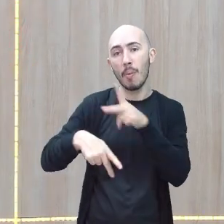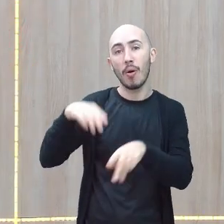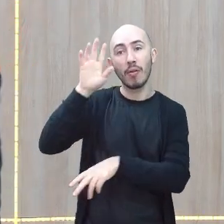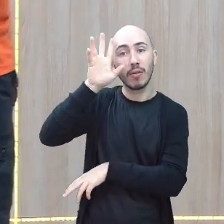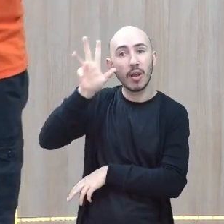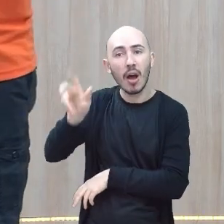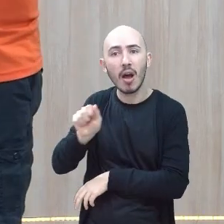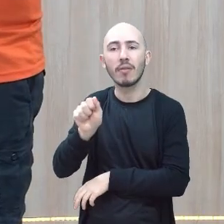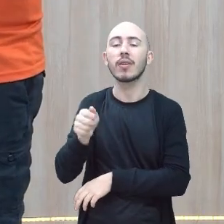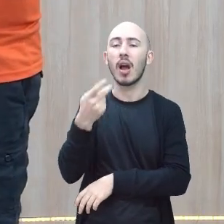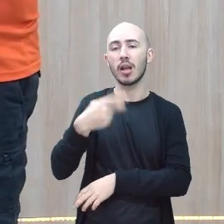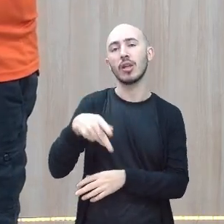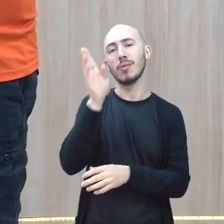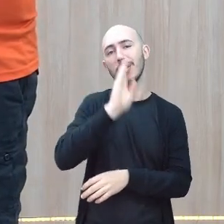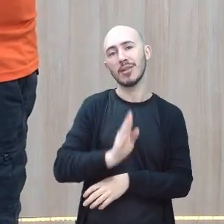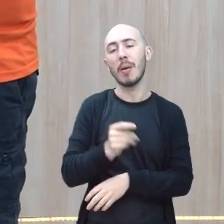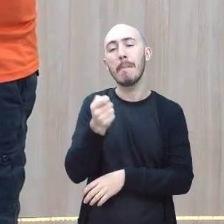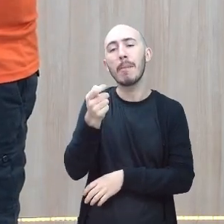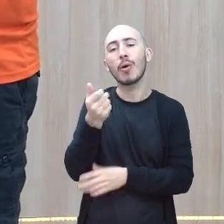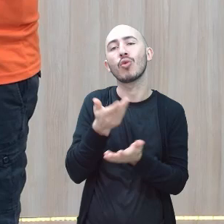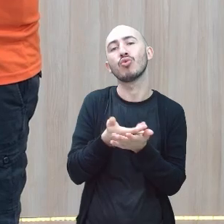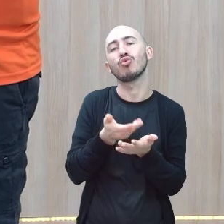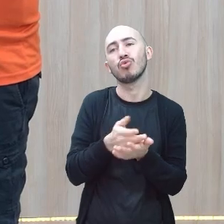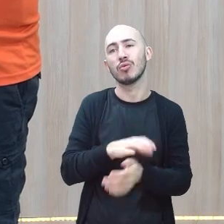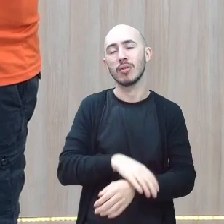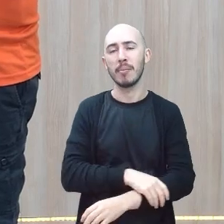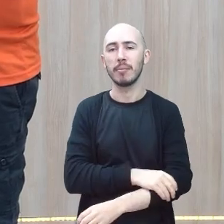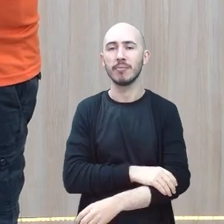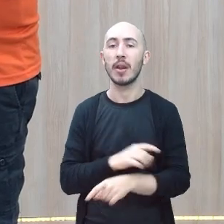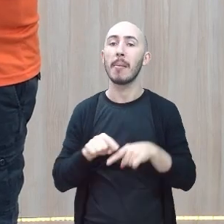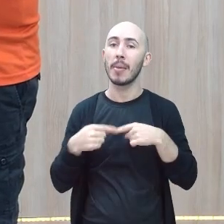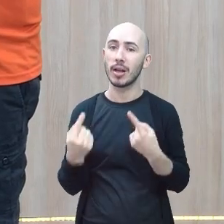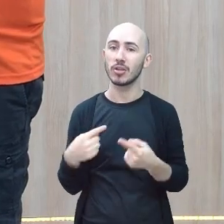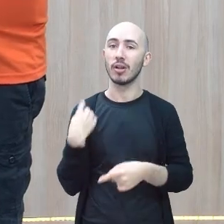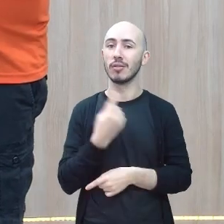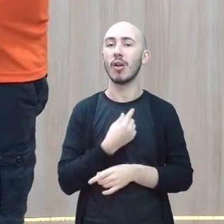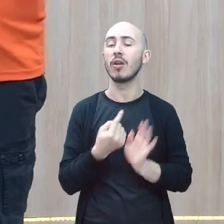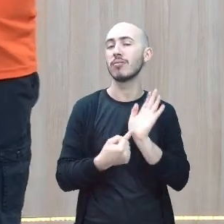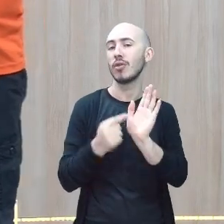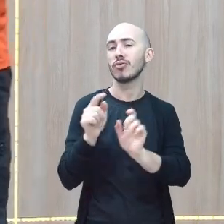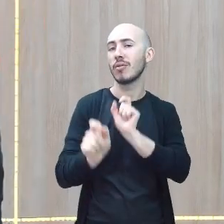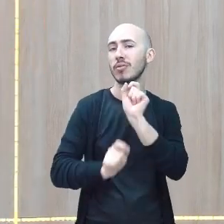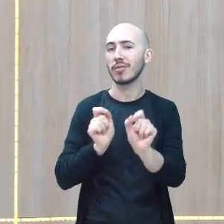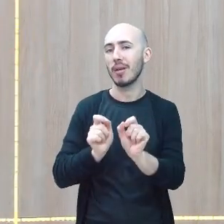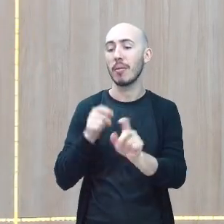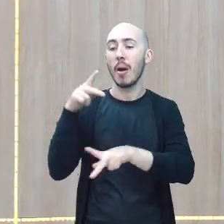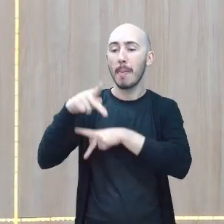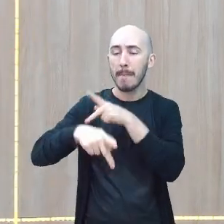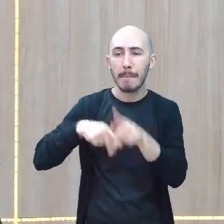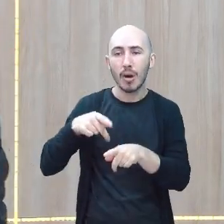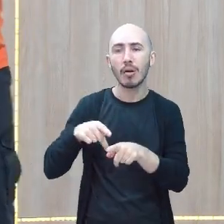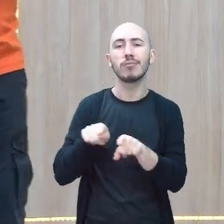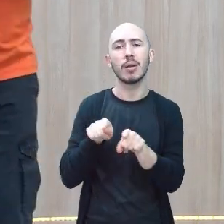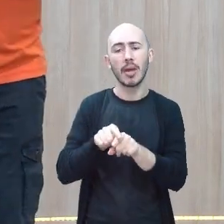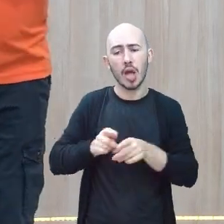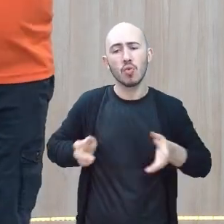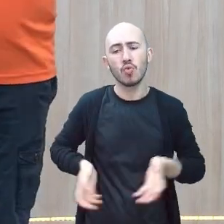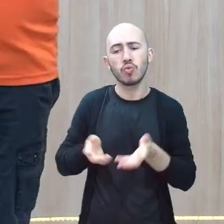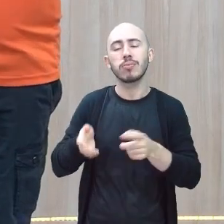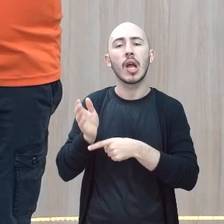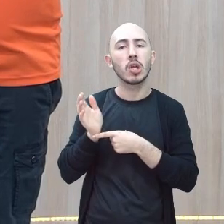por conta dessas questões. Mas a gente traz a ideia, né, de que esses povos, né, professor, eles